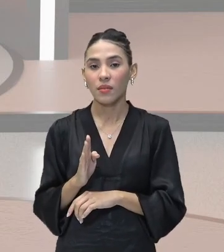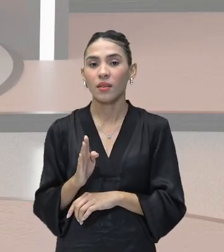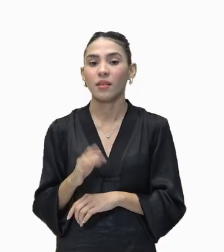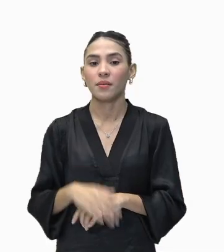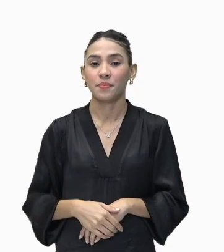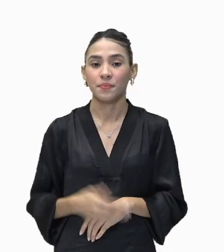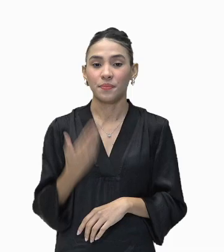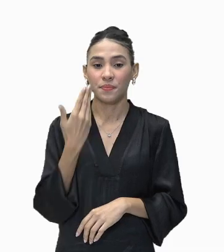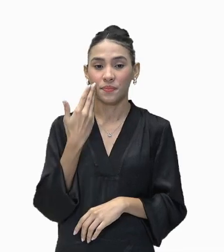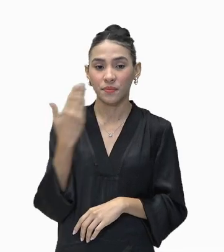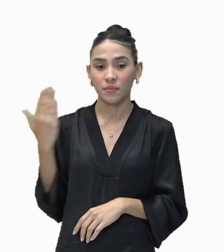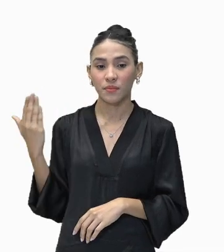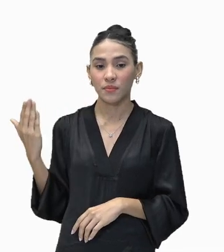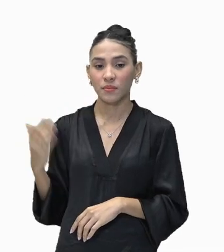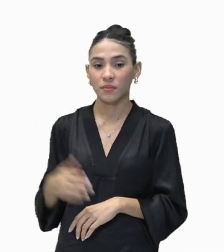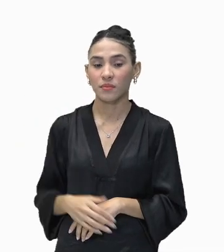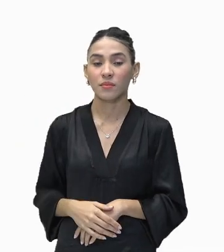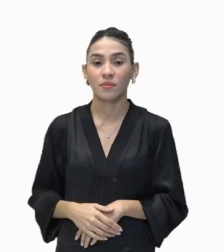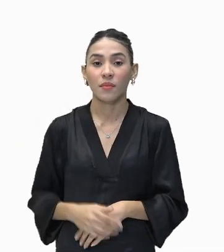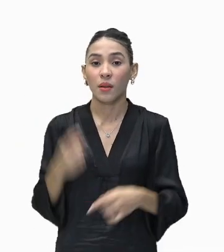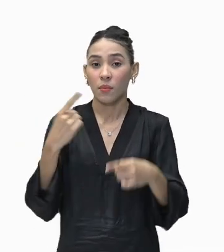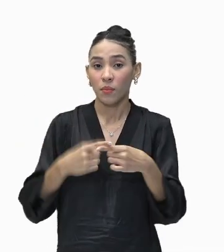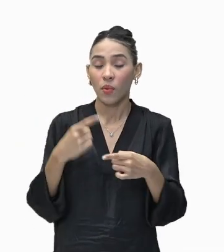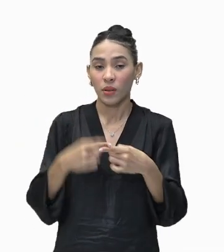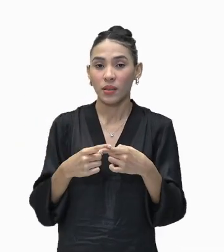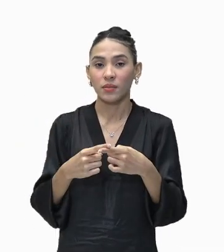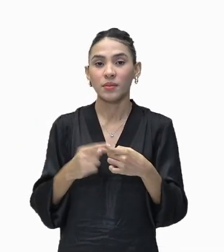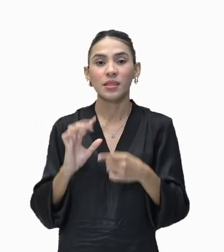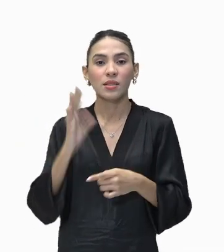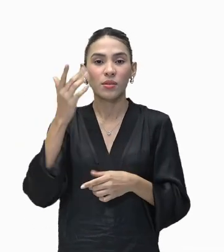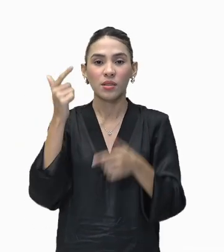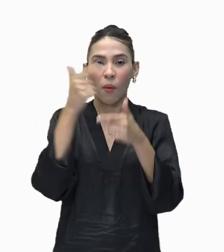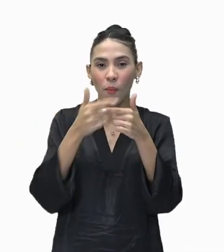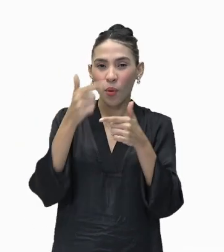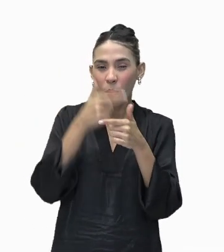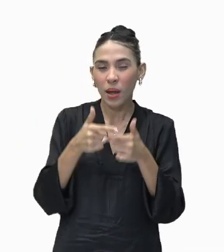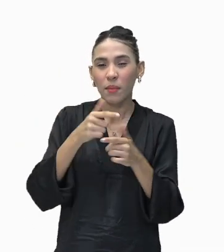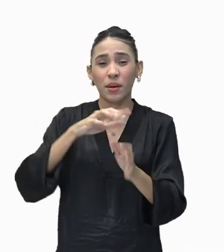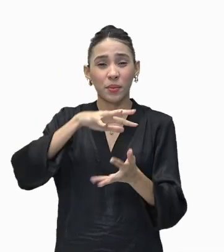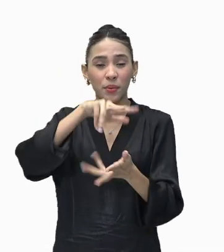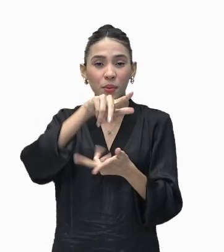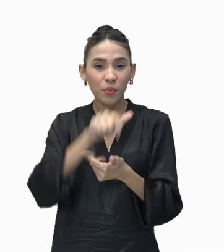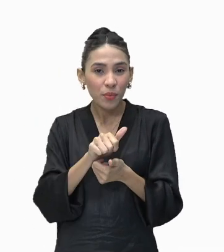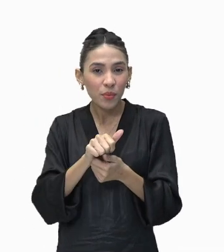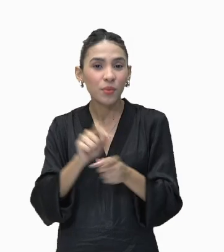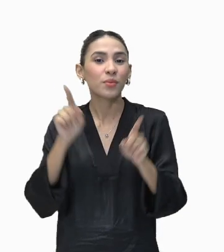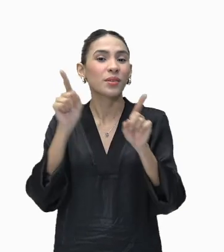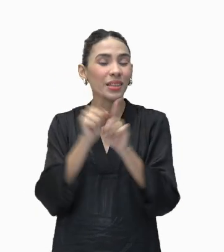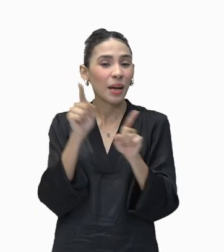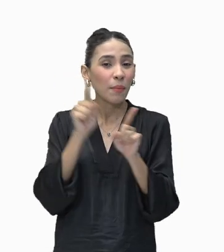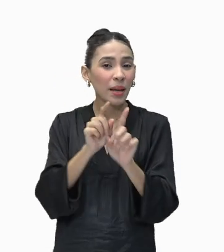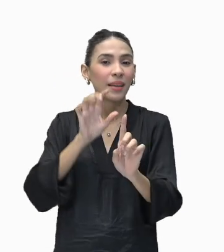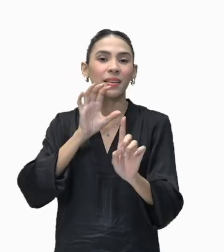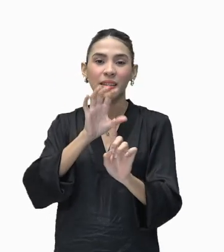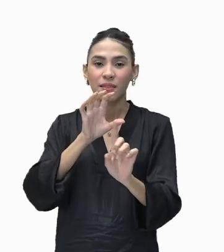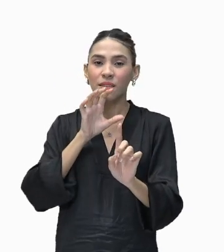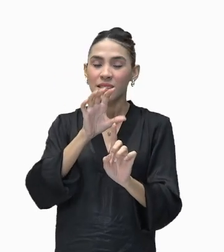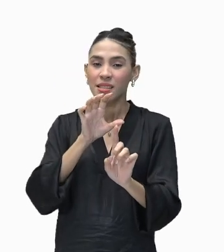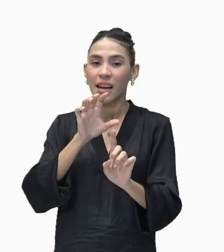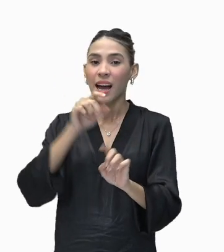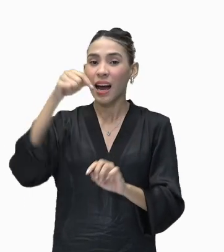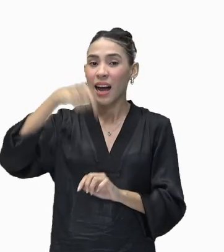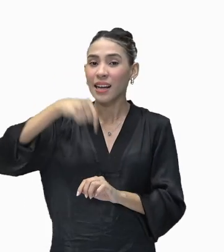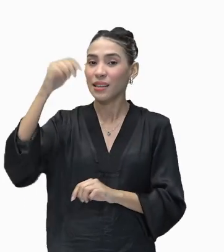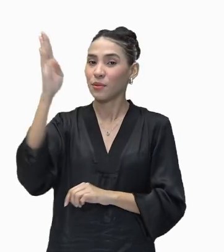lá verificar então. É porque é justamente nessa situação de crise no mundo que vai propiciar que no